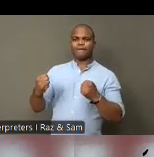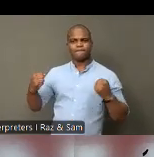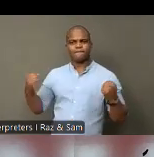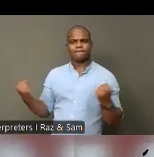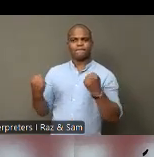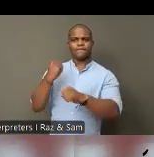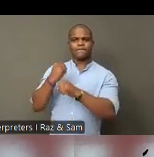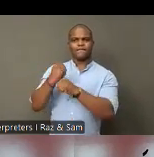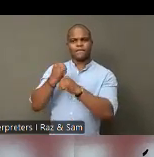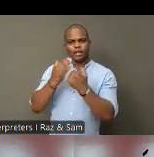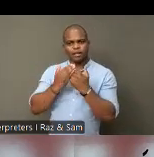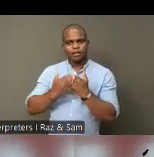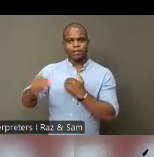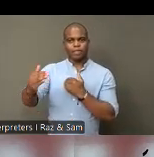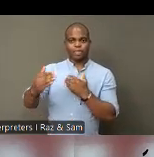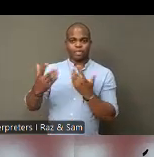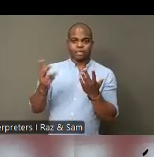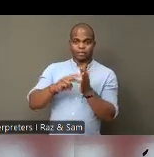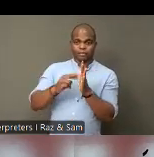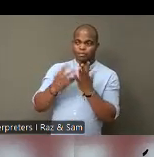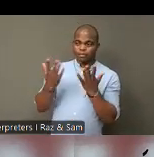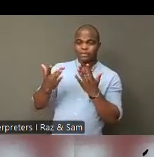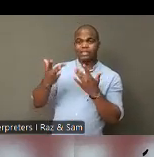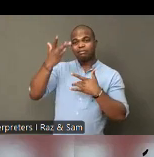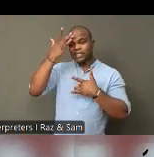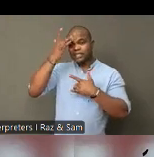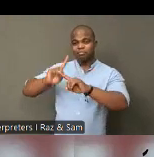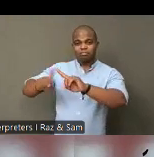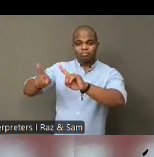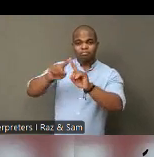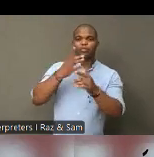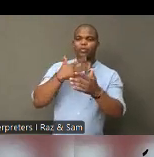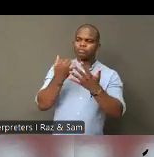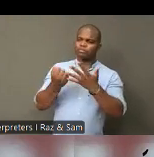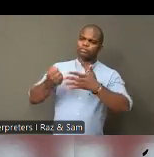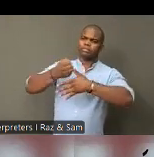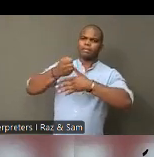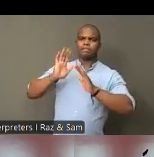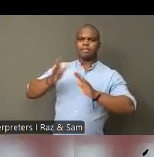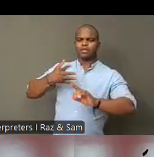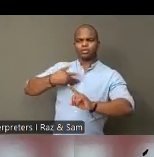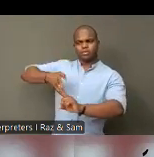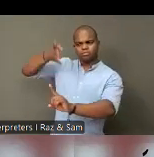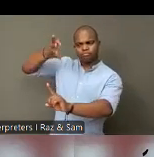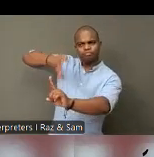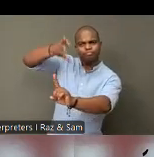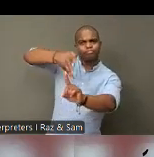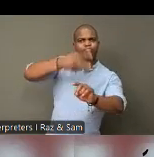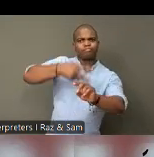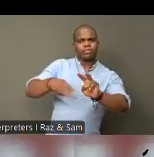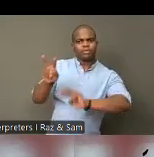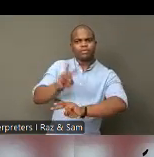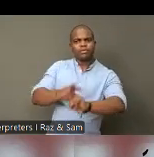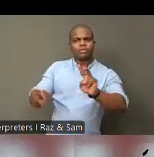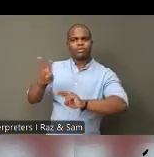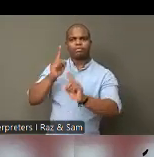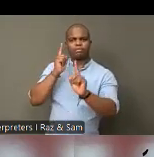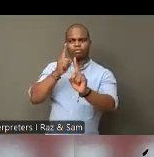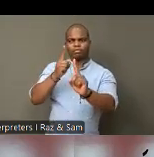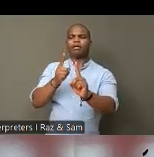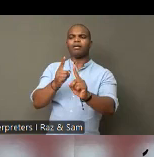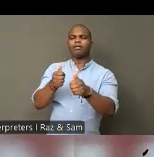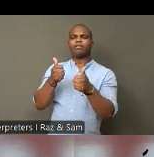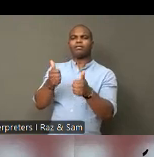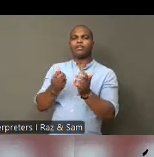obter informação atempadamente para respondermos, envolver a comunidade e as pessoas e, claro, nós temos de continuar a fortalecer